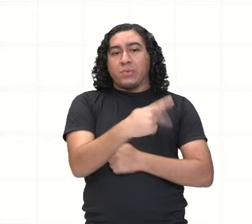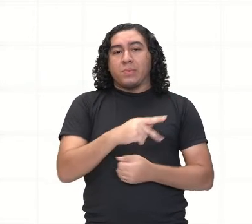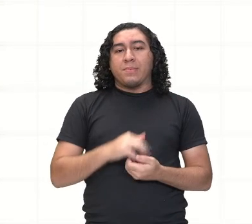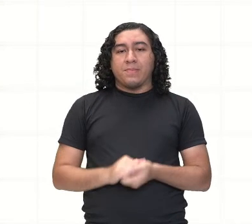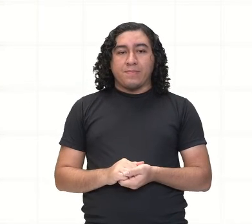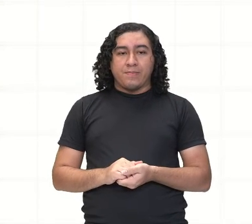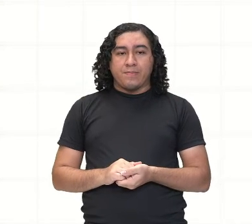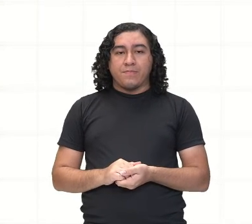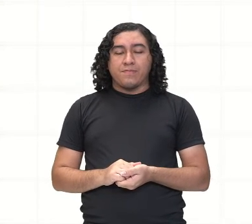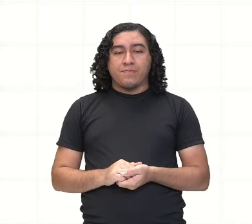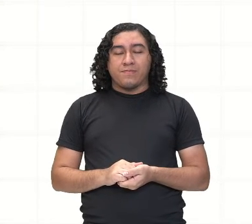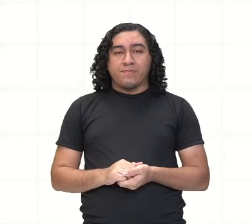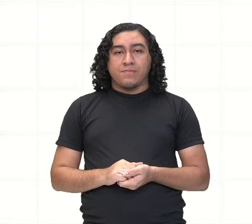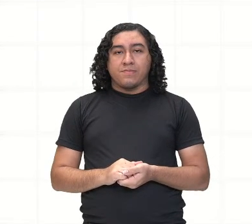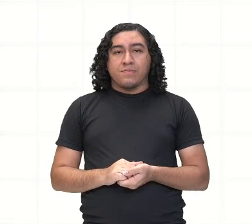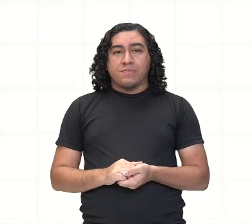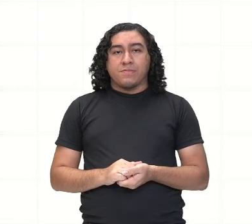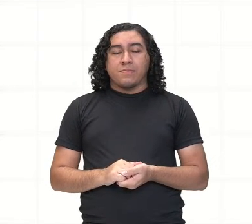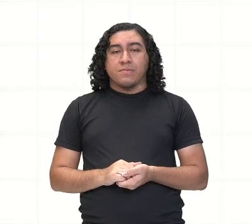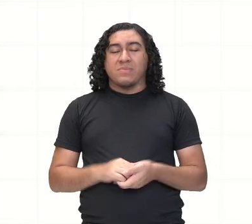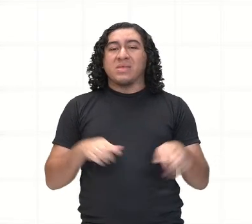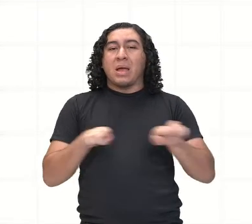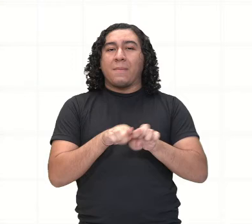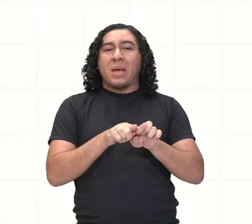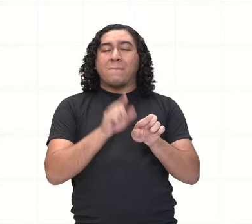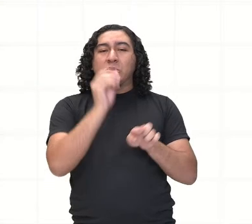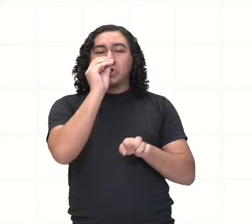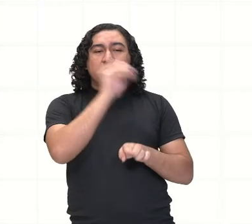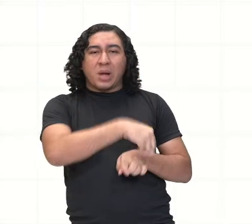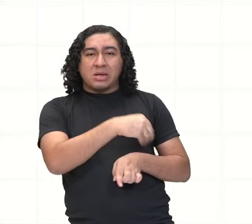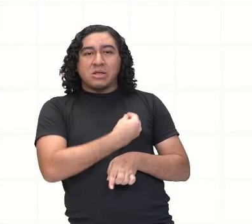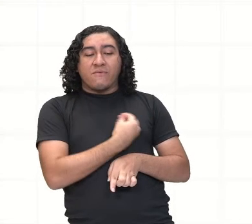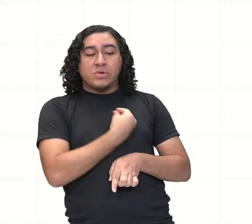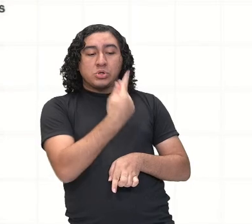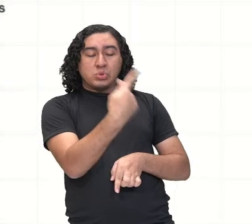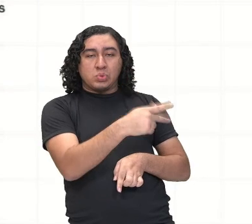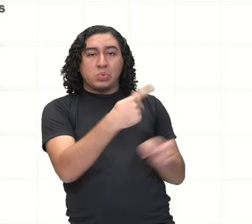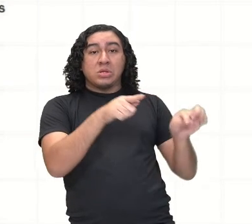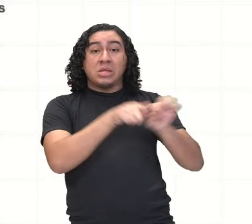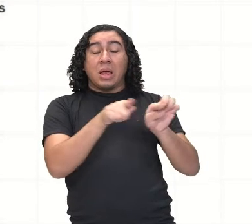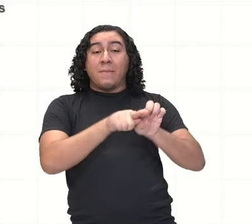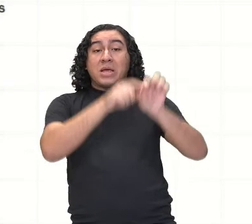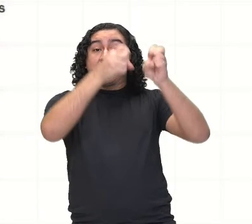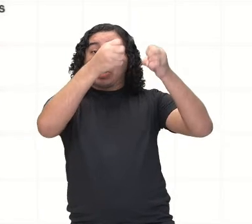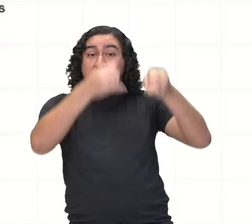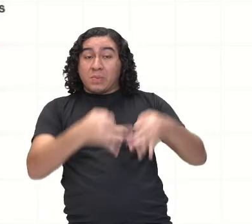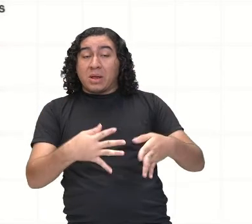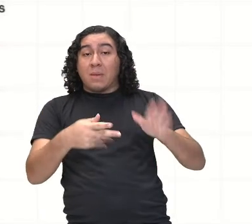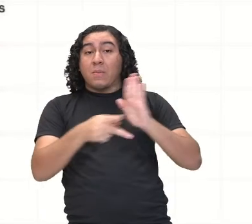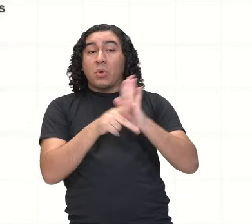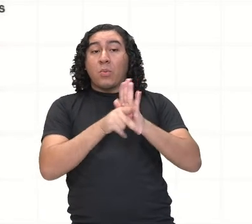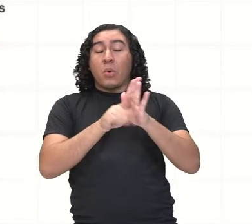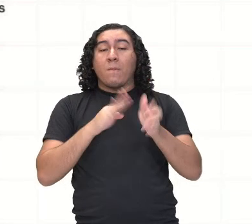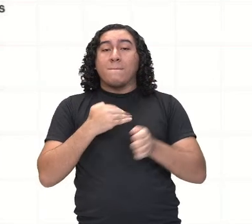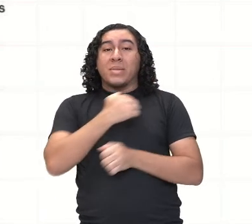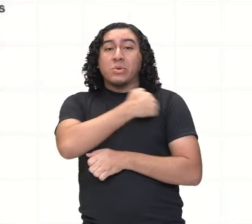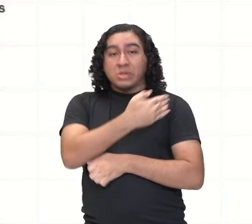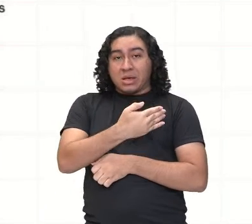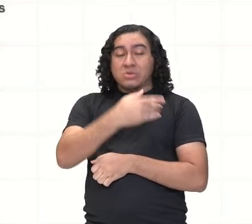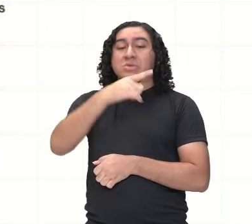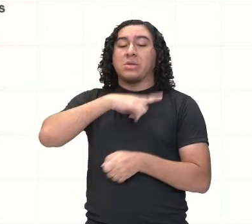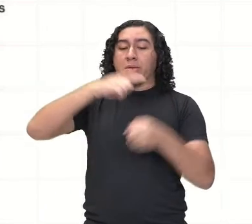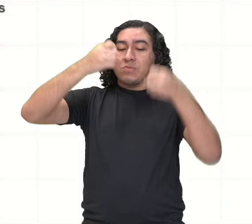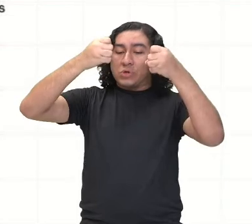da desumanização e justificativas raciais para explicar, para justificar essas